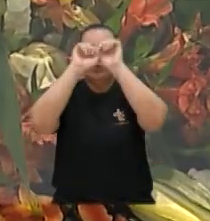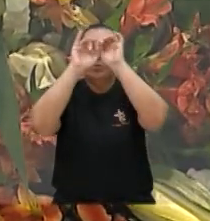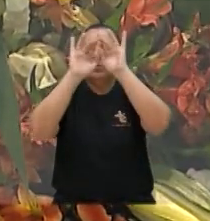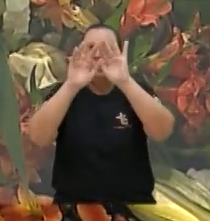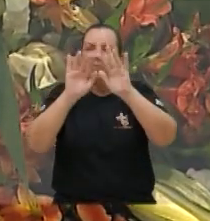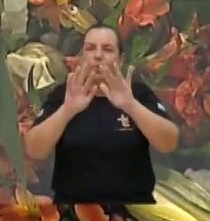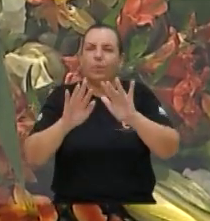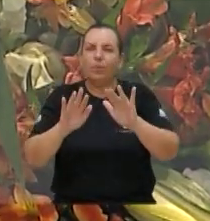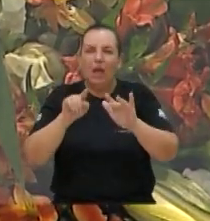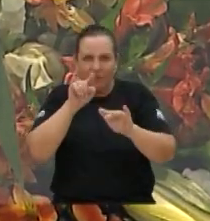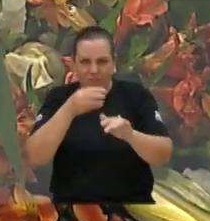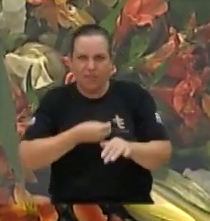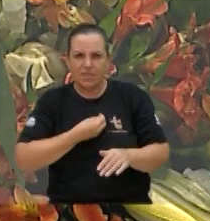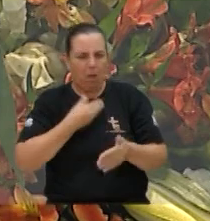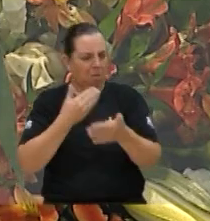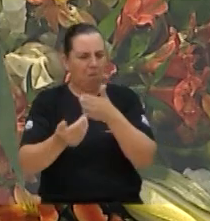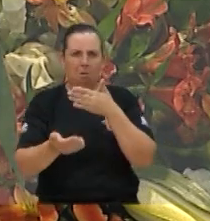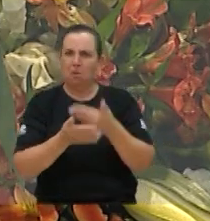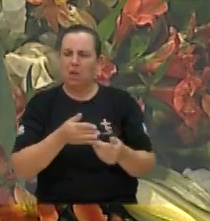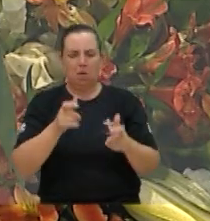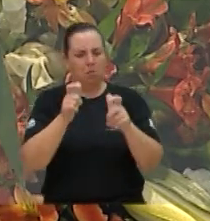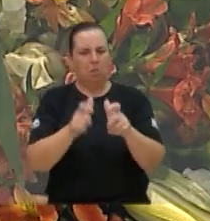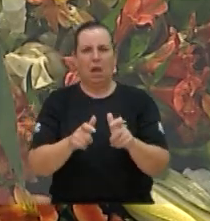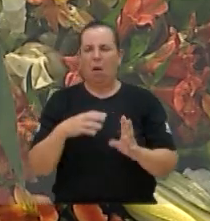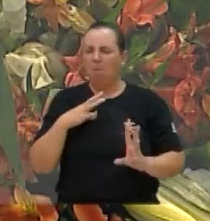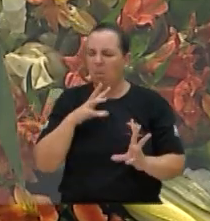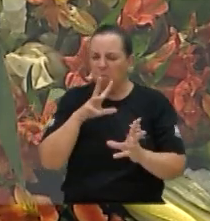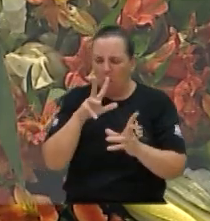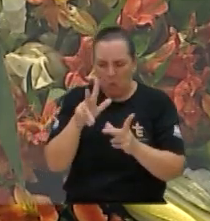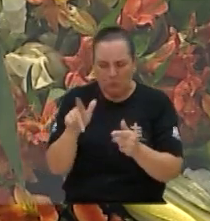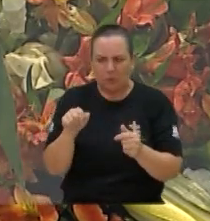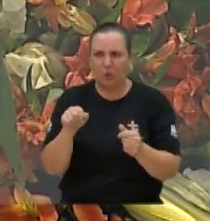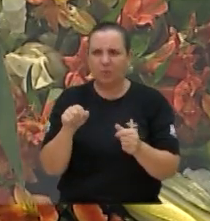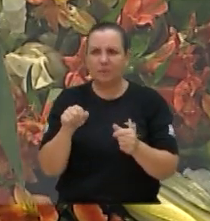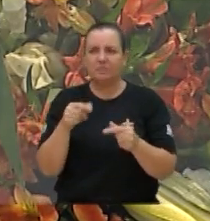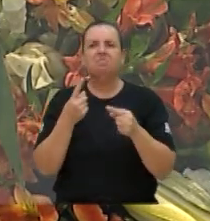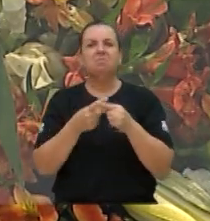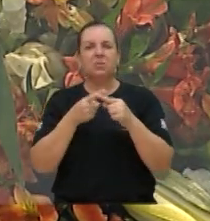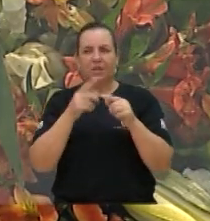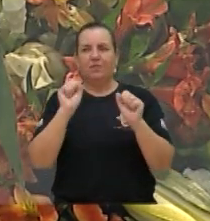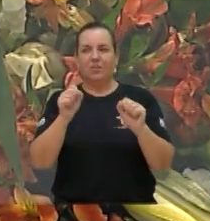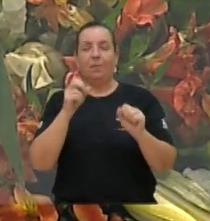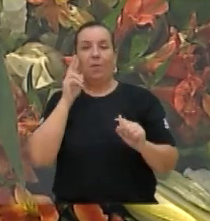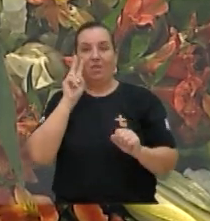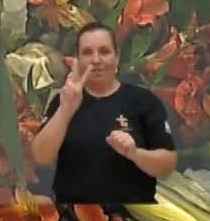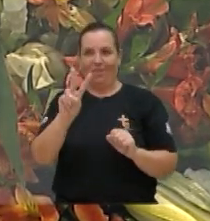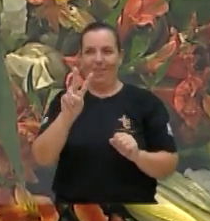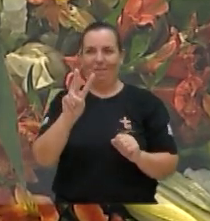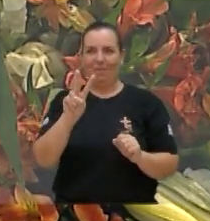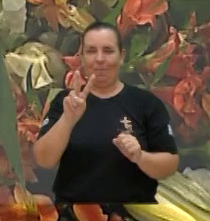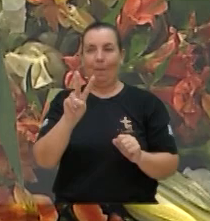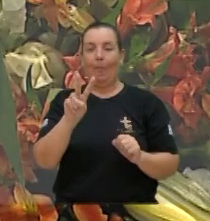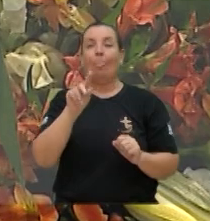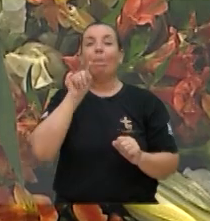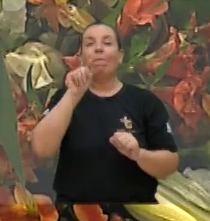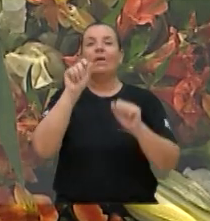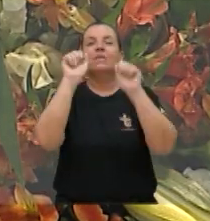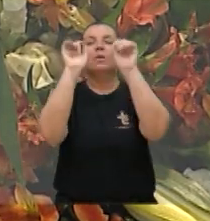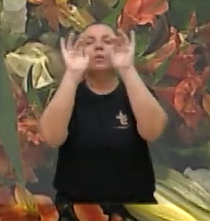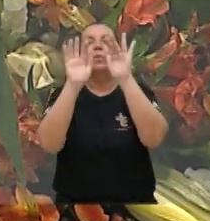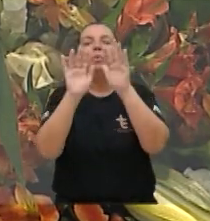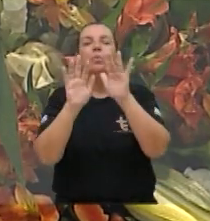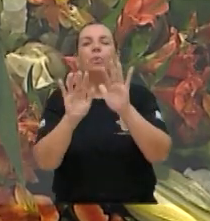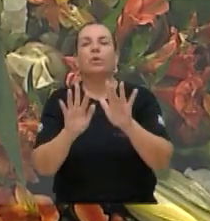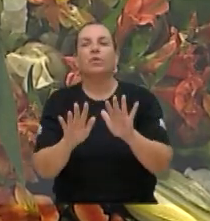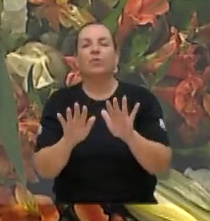pela internet você pode estar em qualquer lugar do planeta que você pode nos ver, que esse orvalho de Deus, sabe,